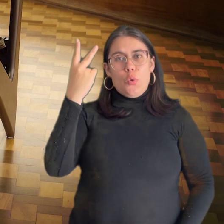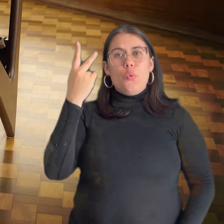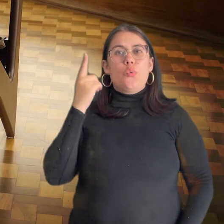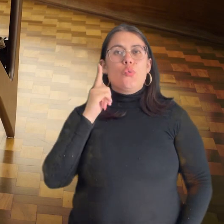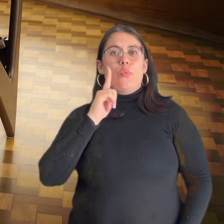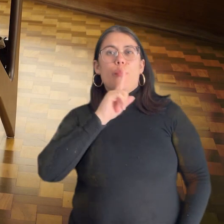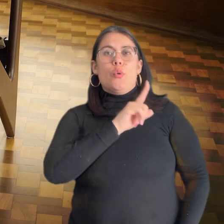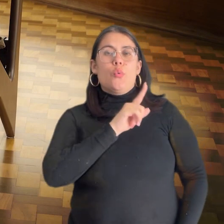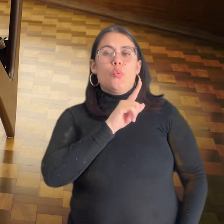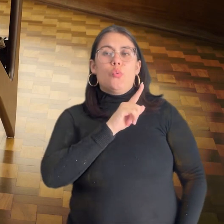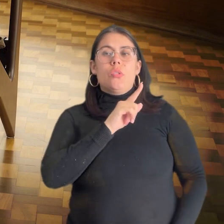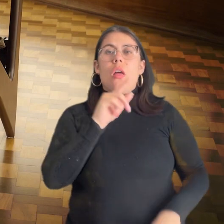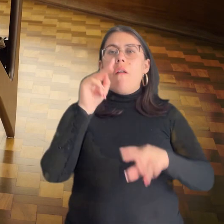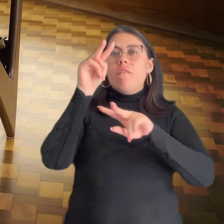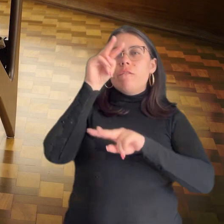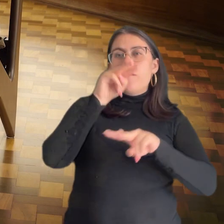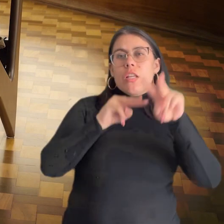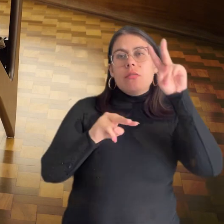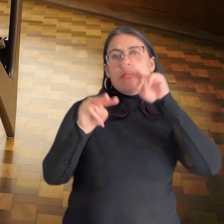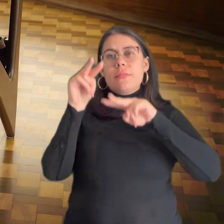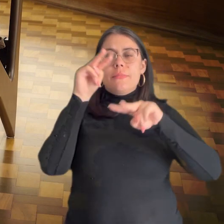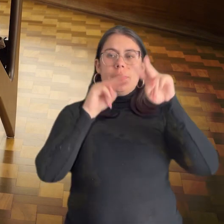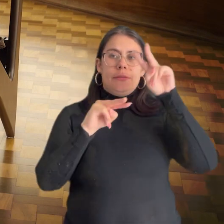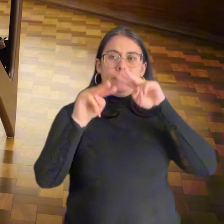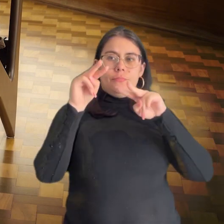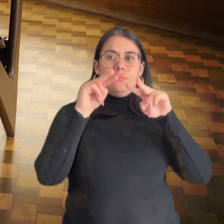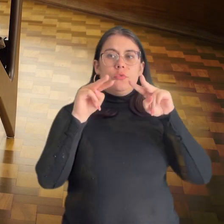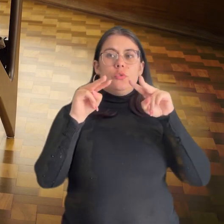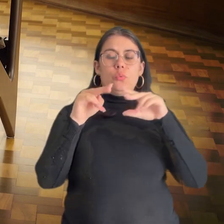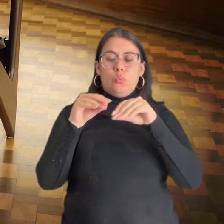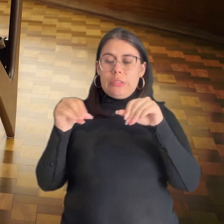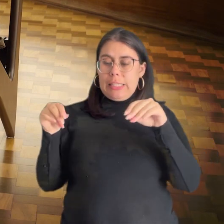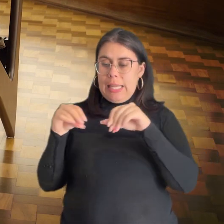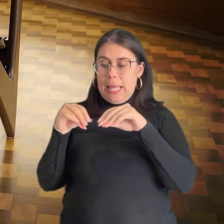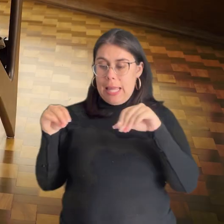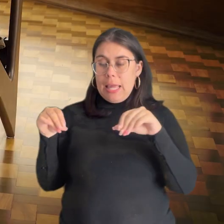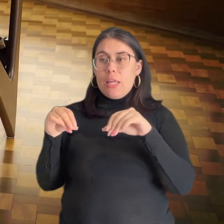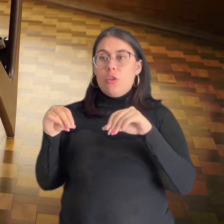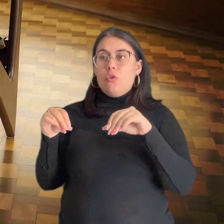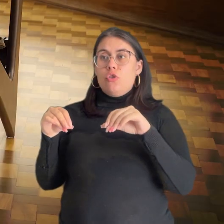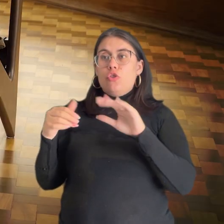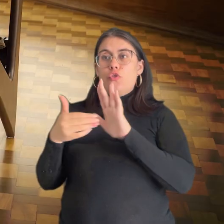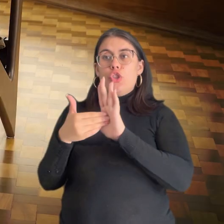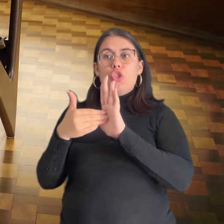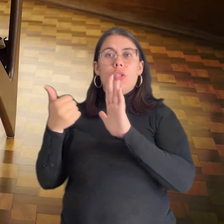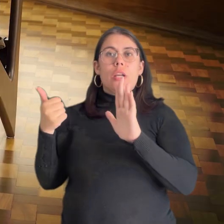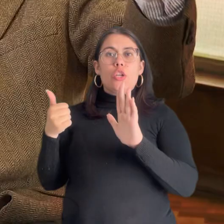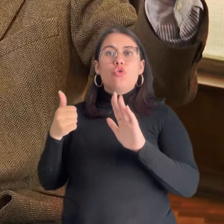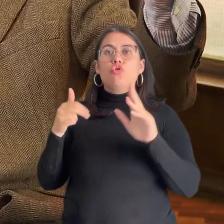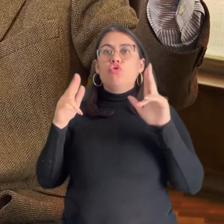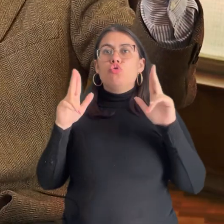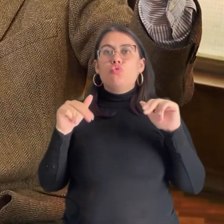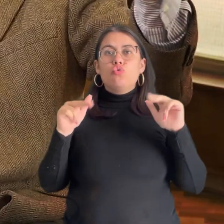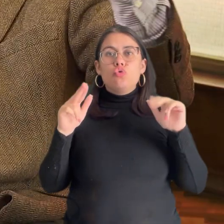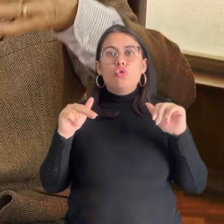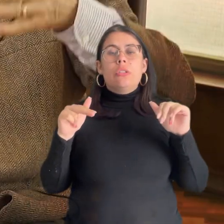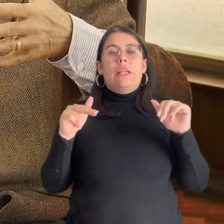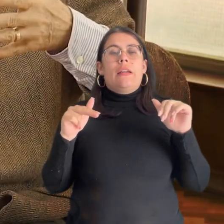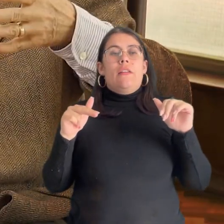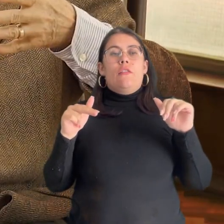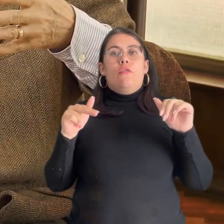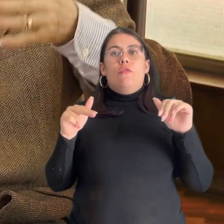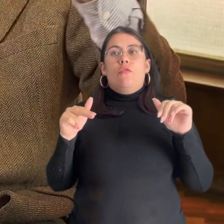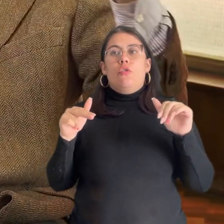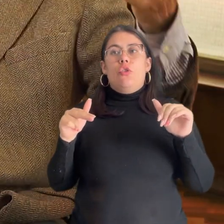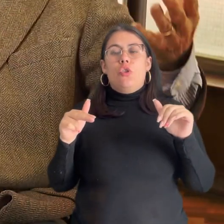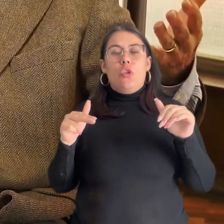digamos, a visibilidade, porque o terreno que foi desapropriado do Kilt nunca foi doado